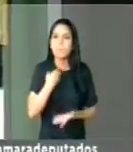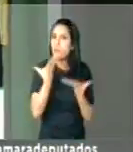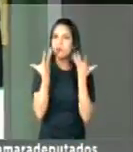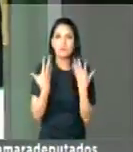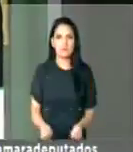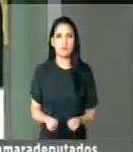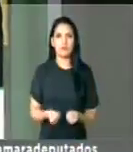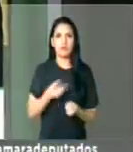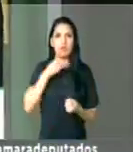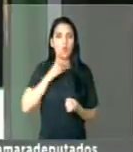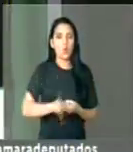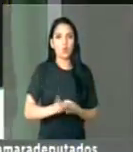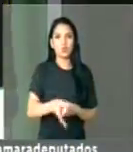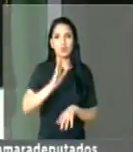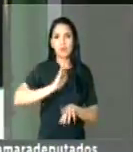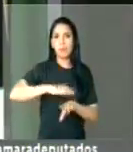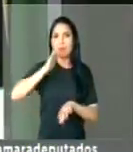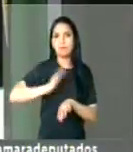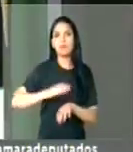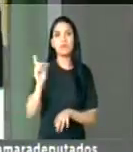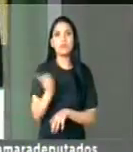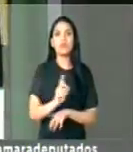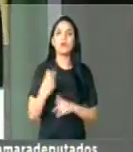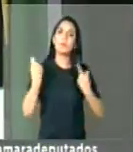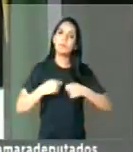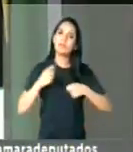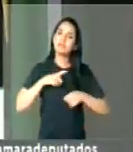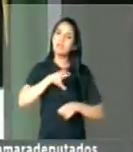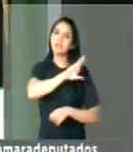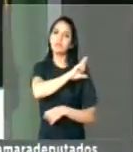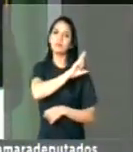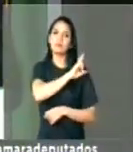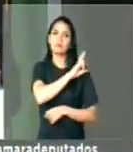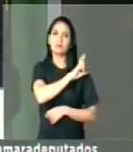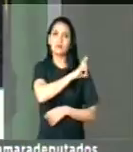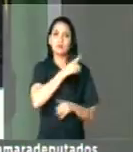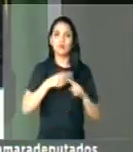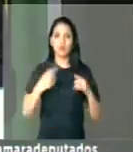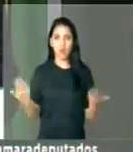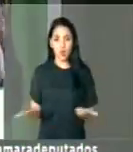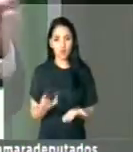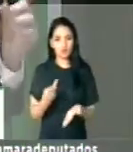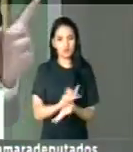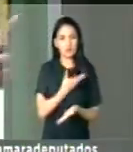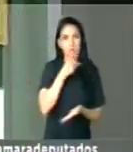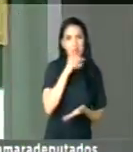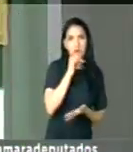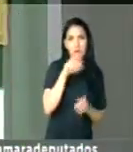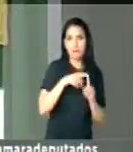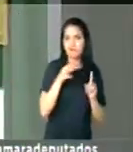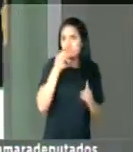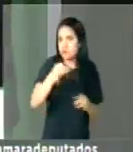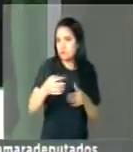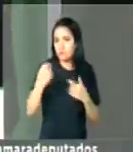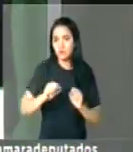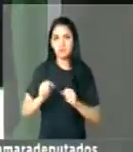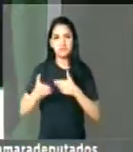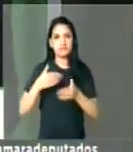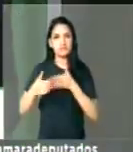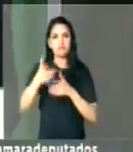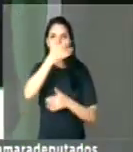que isso avance e que isso continue. Precisamos ter responsabilidade, porque hoje foi com ele, amanhã pode ser com qualquer um.